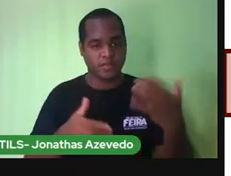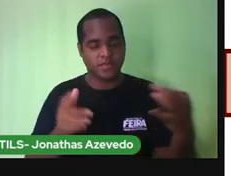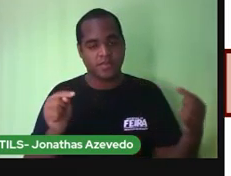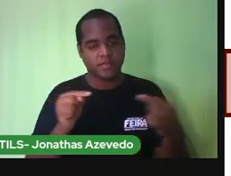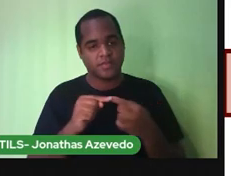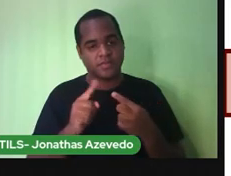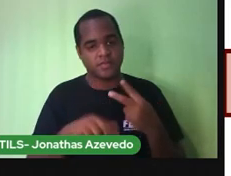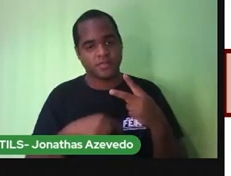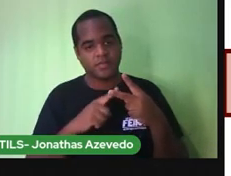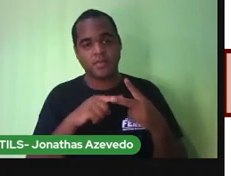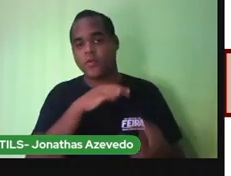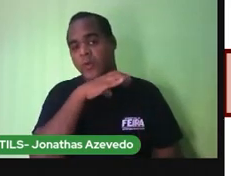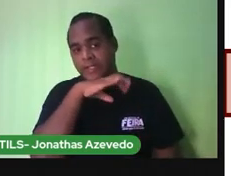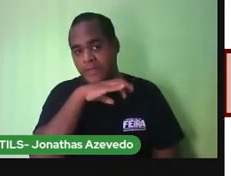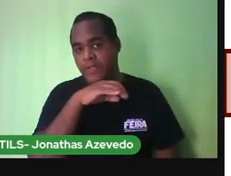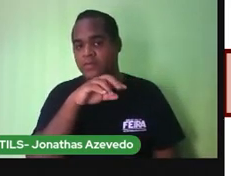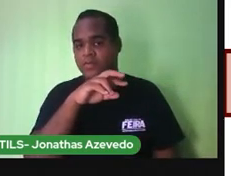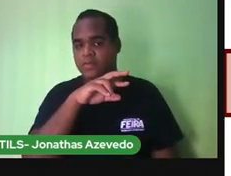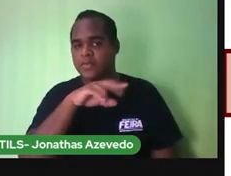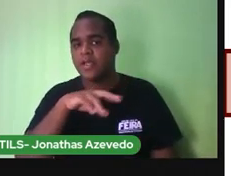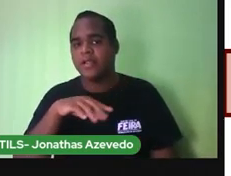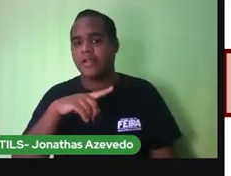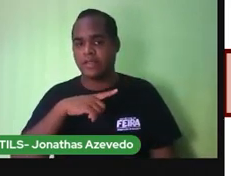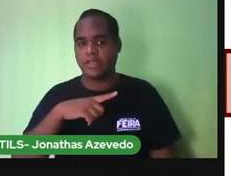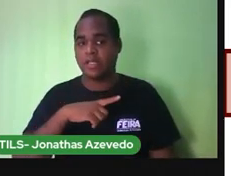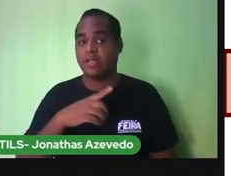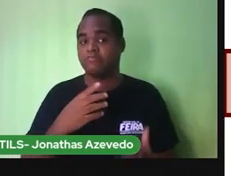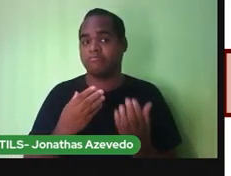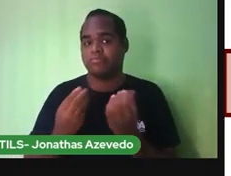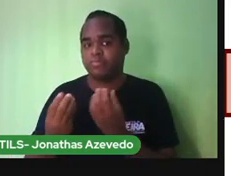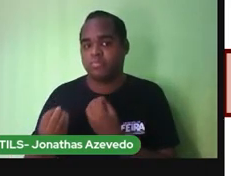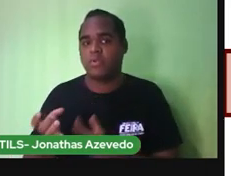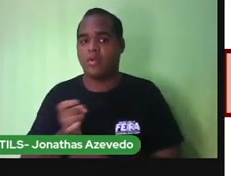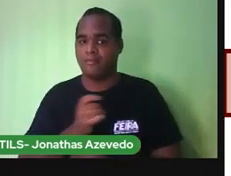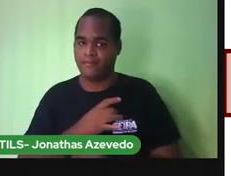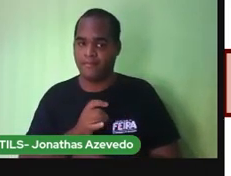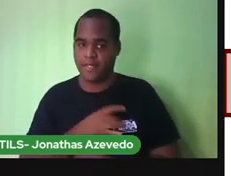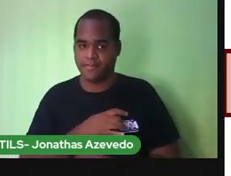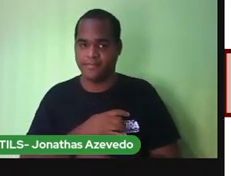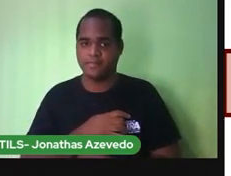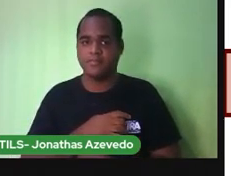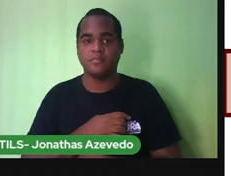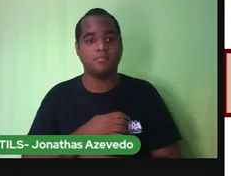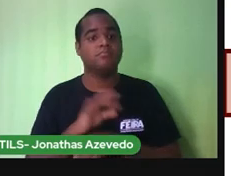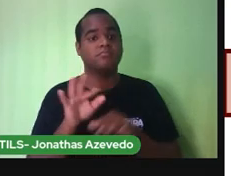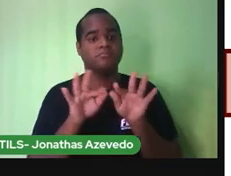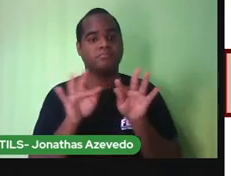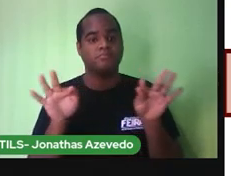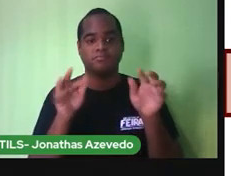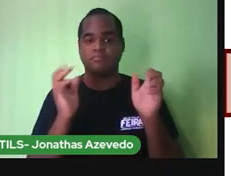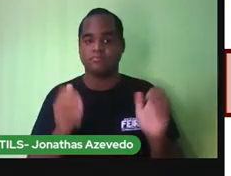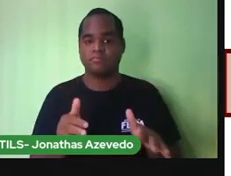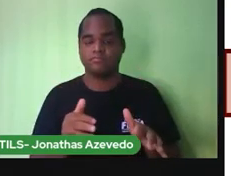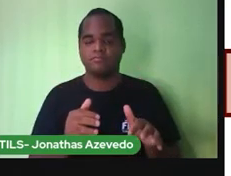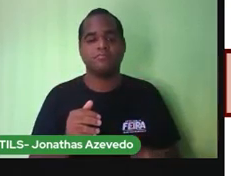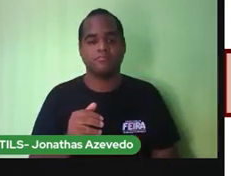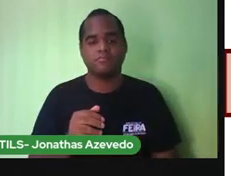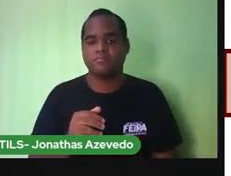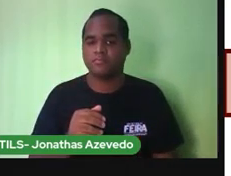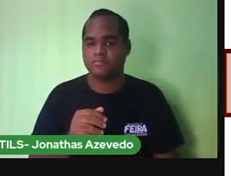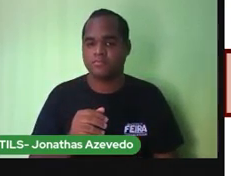Animais tiveram muito medo e o ponto final também Quem você